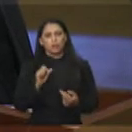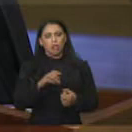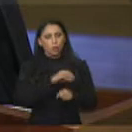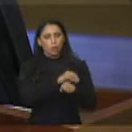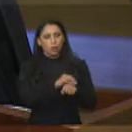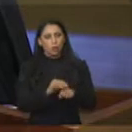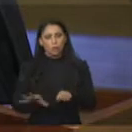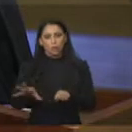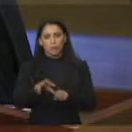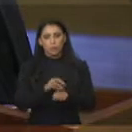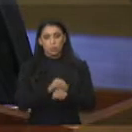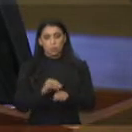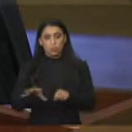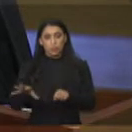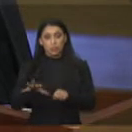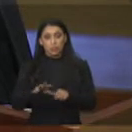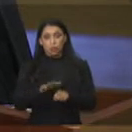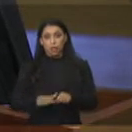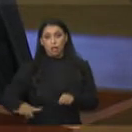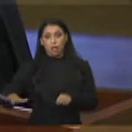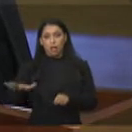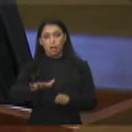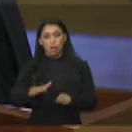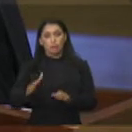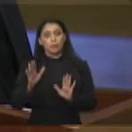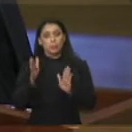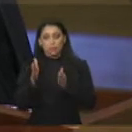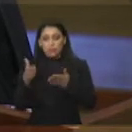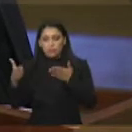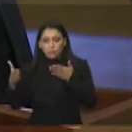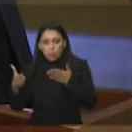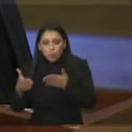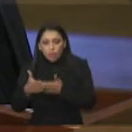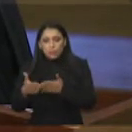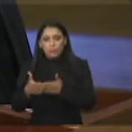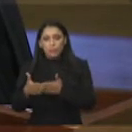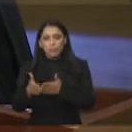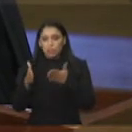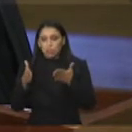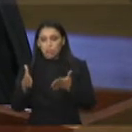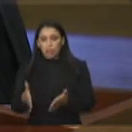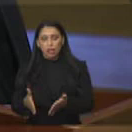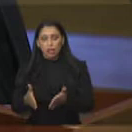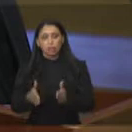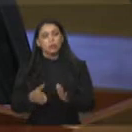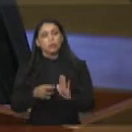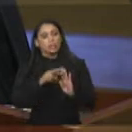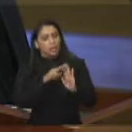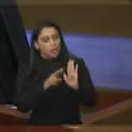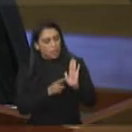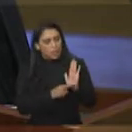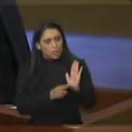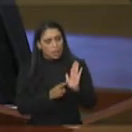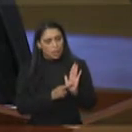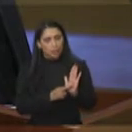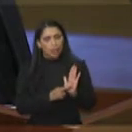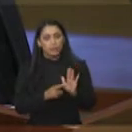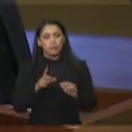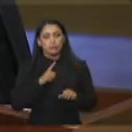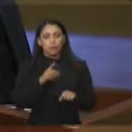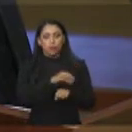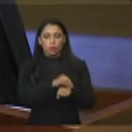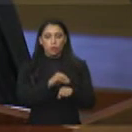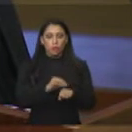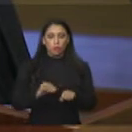amplo, restrito e específico. E 3, fixar regras e parâmetros para o compartilhamento